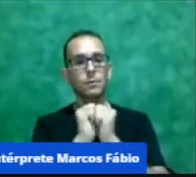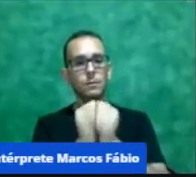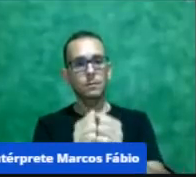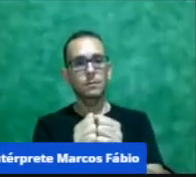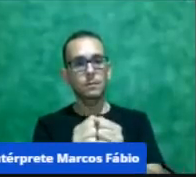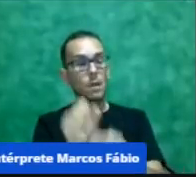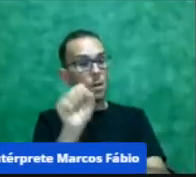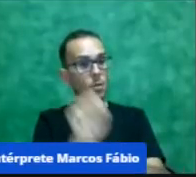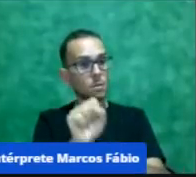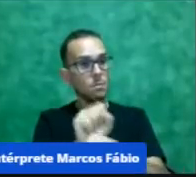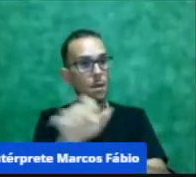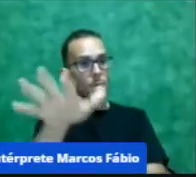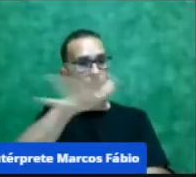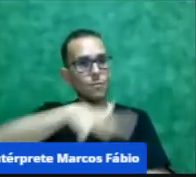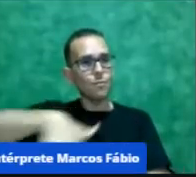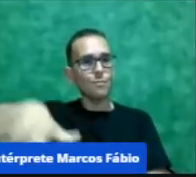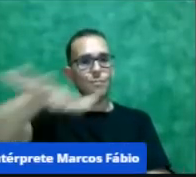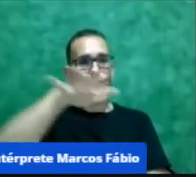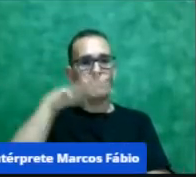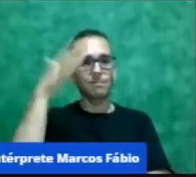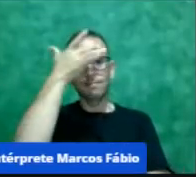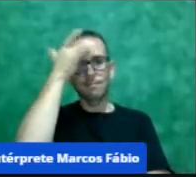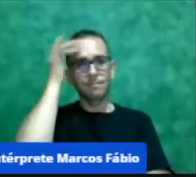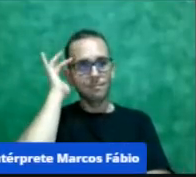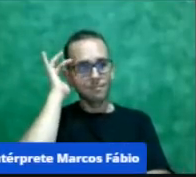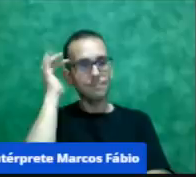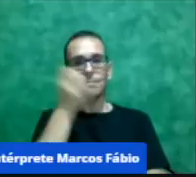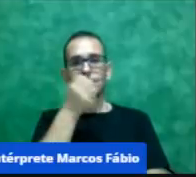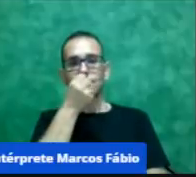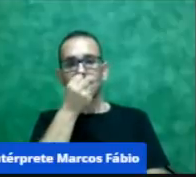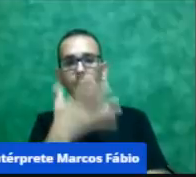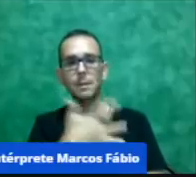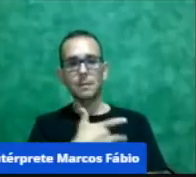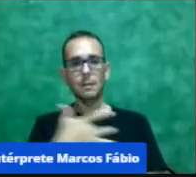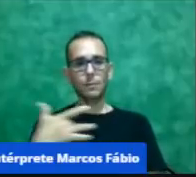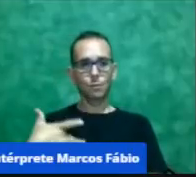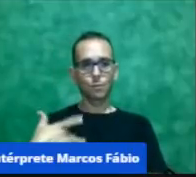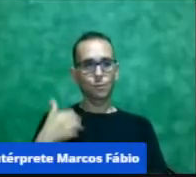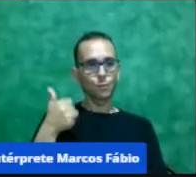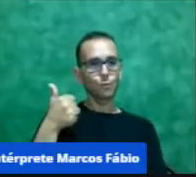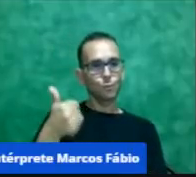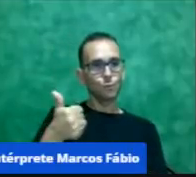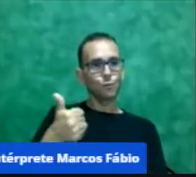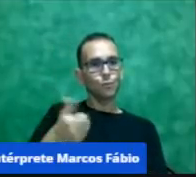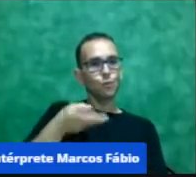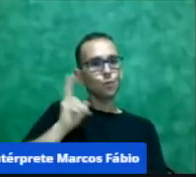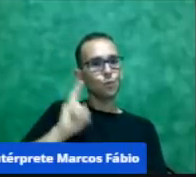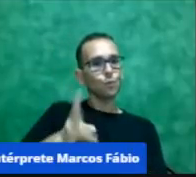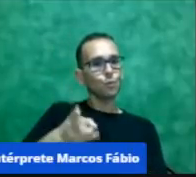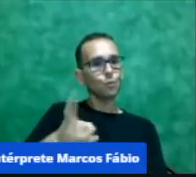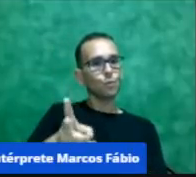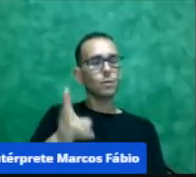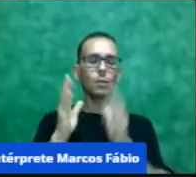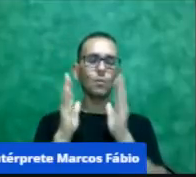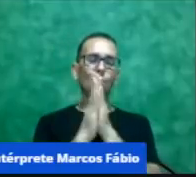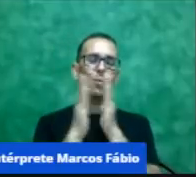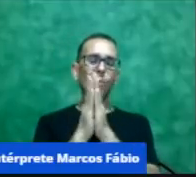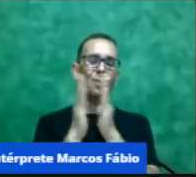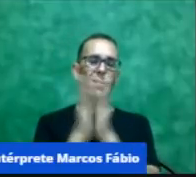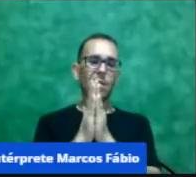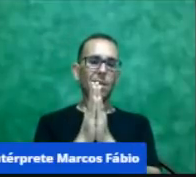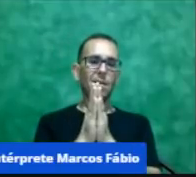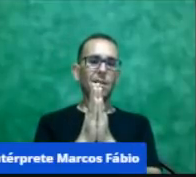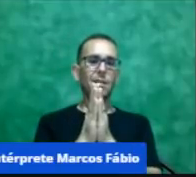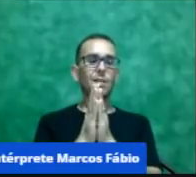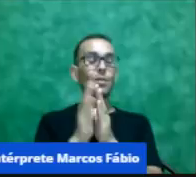Espero que todos estejam bem de saúde e continuamos orando